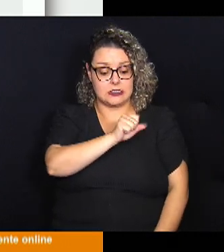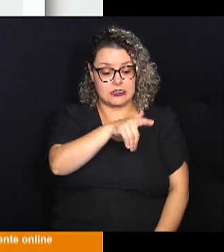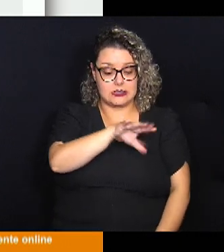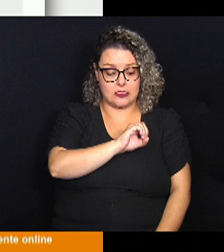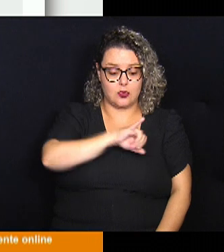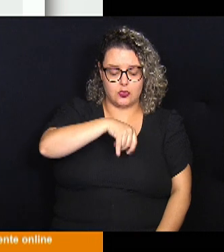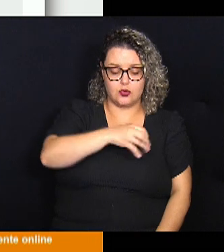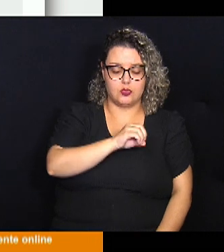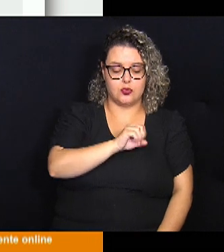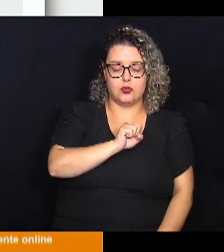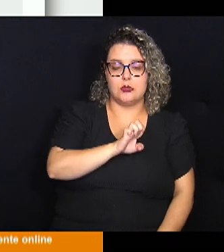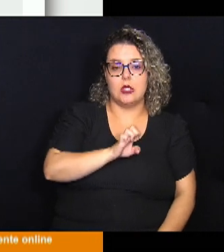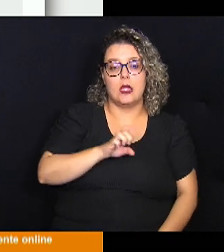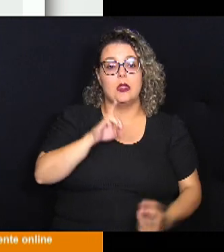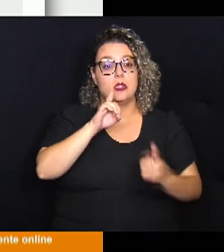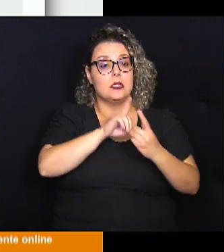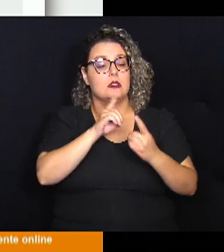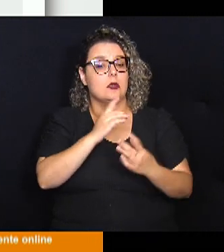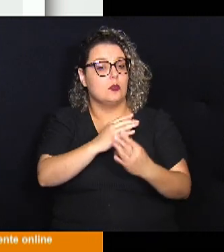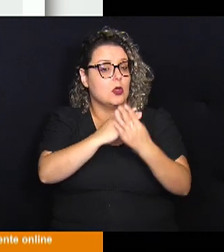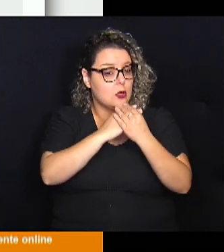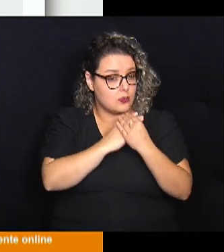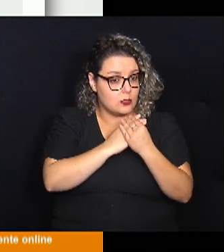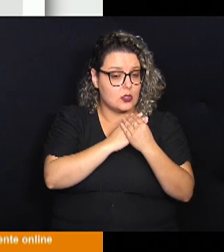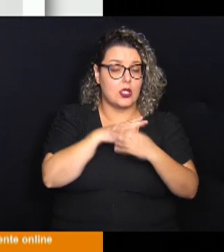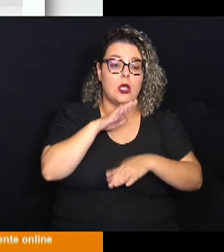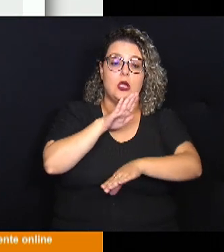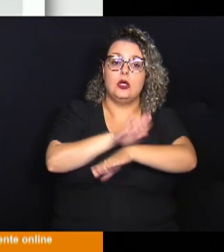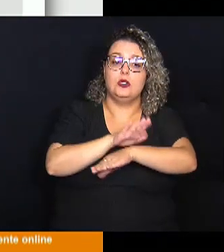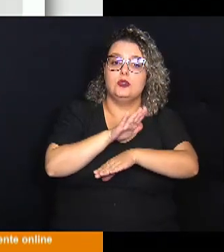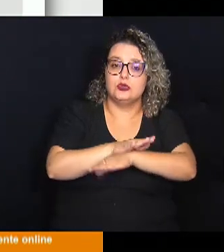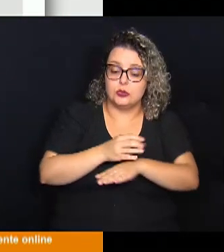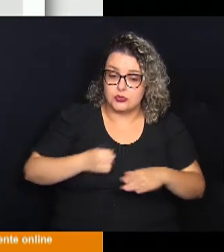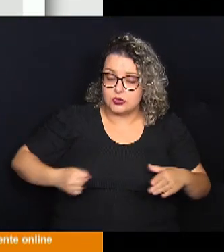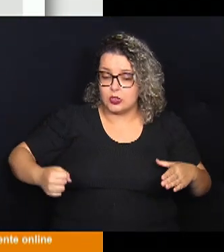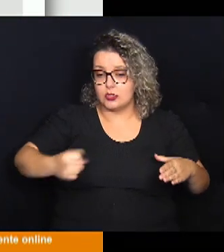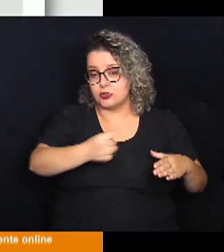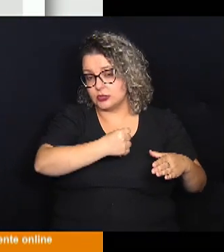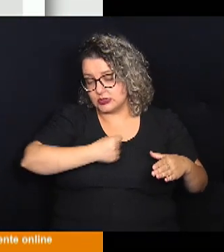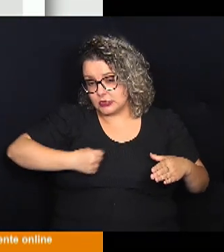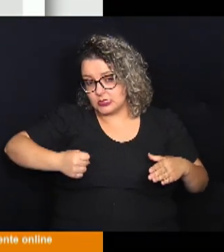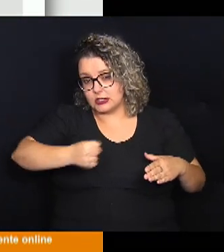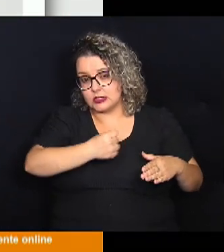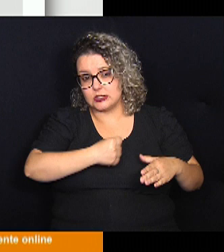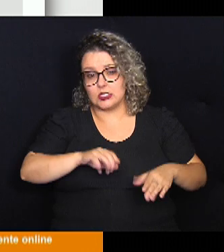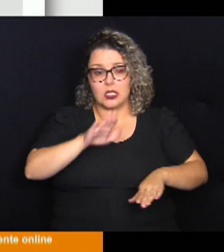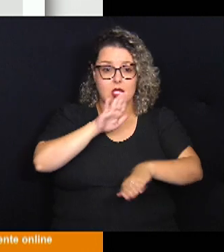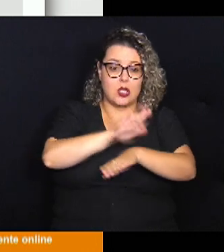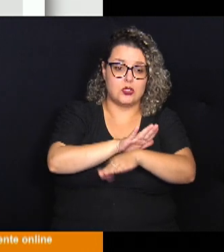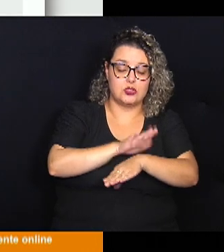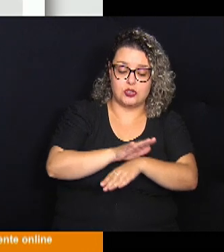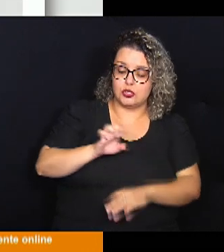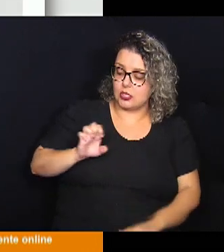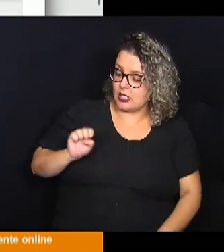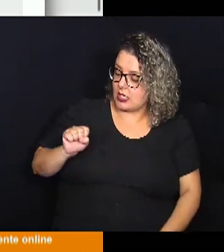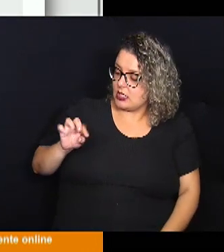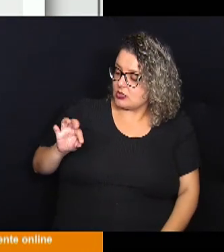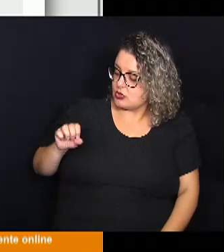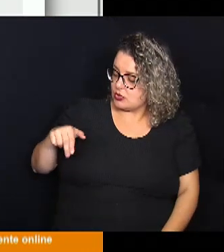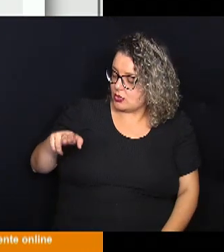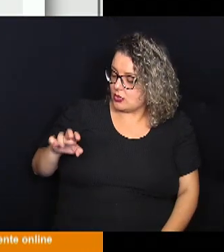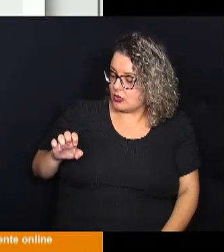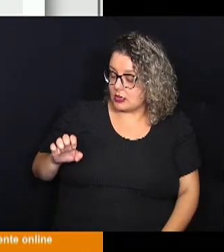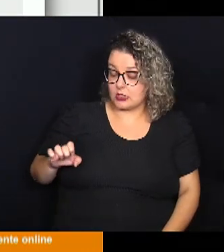também para atendente de lanchonete, auxiliar de cozinha, auxiliar de estoque. Temos aí, olha,